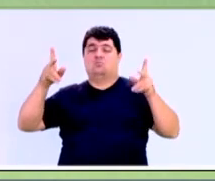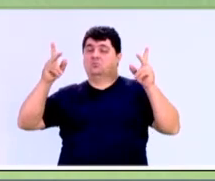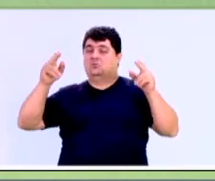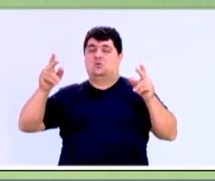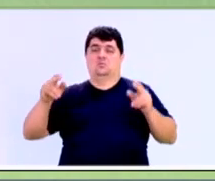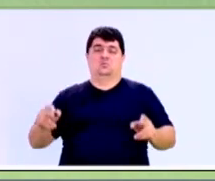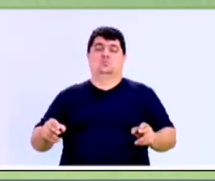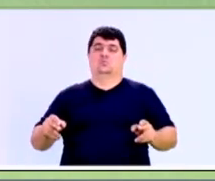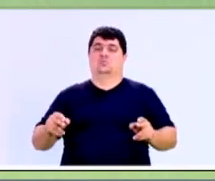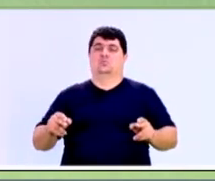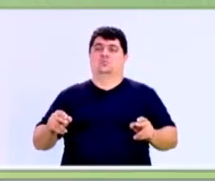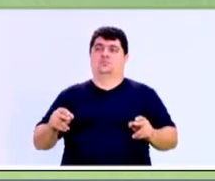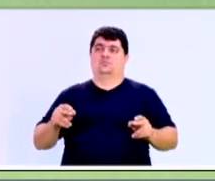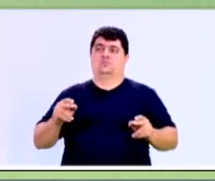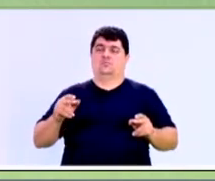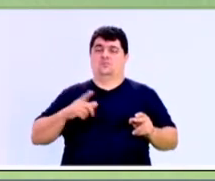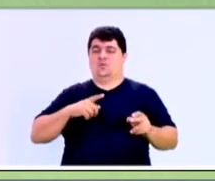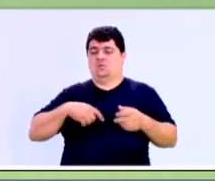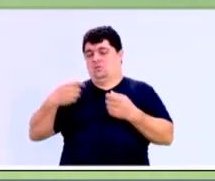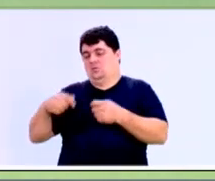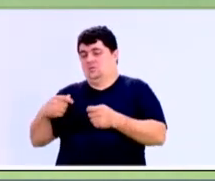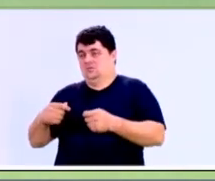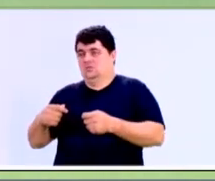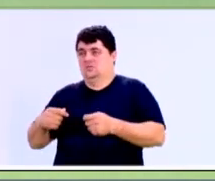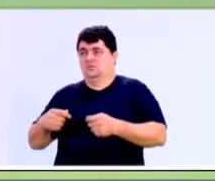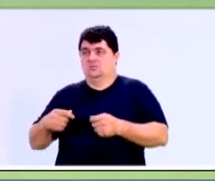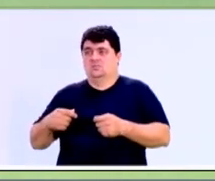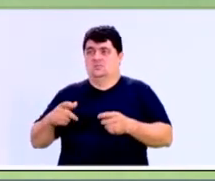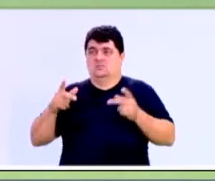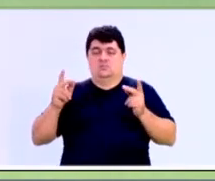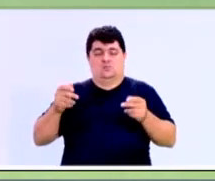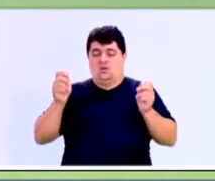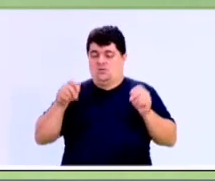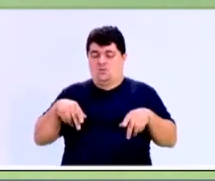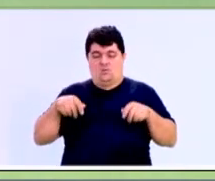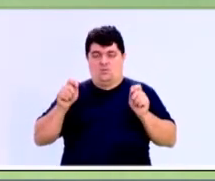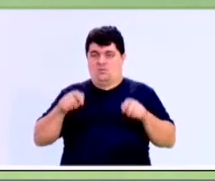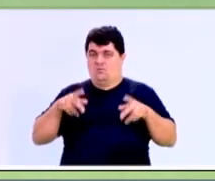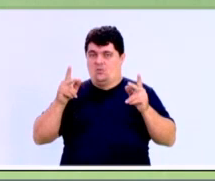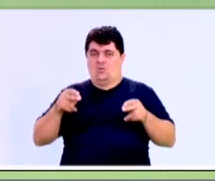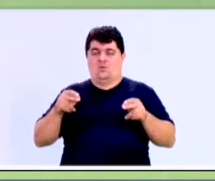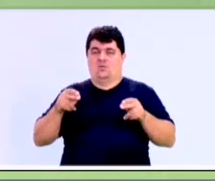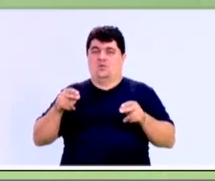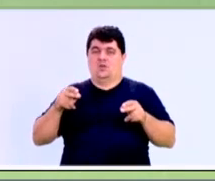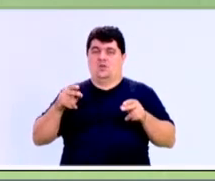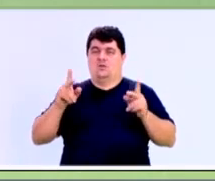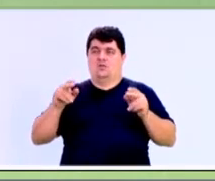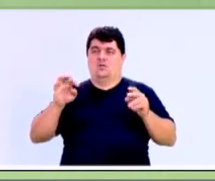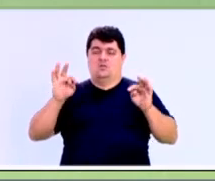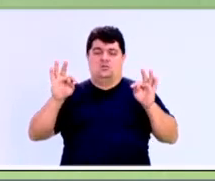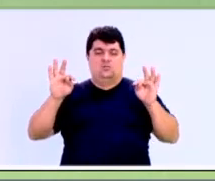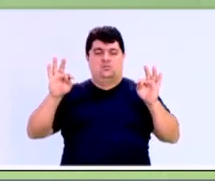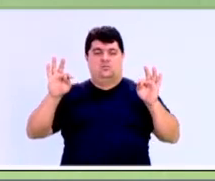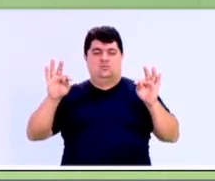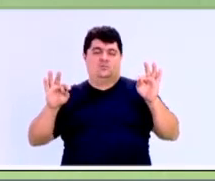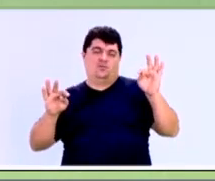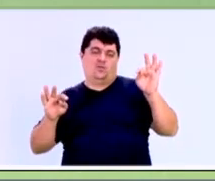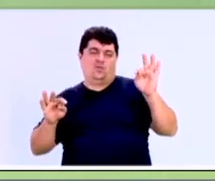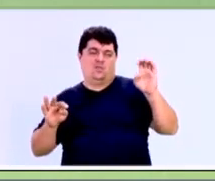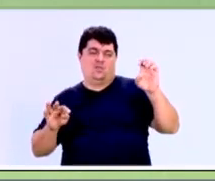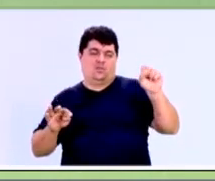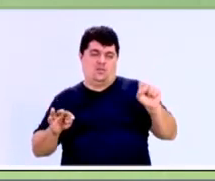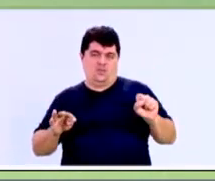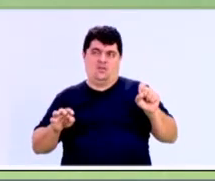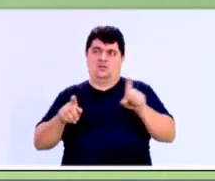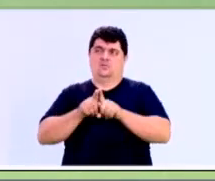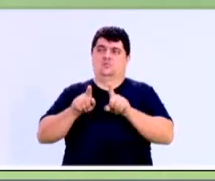Se eu tenho um capital de giro e tenho uma necessidade, ok? É o meu saldo em tesouraria. Se eu tenho necessidade de 500, mas eu